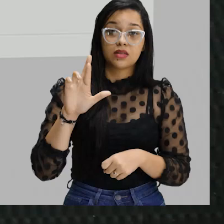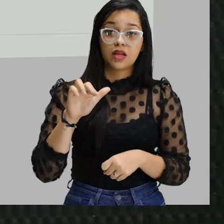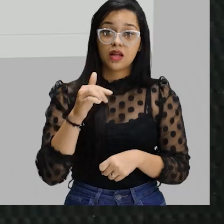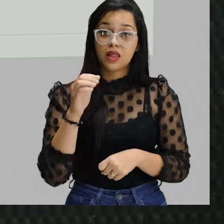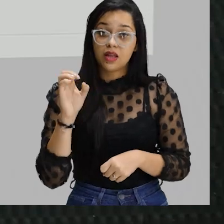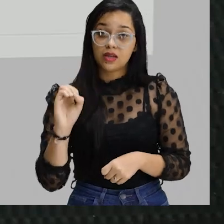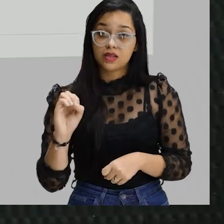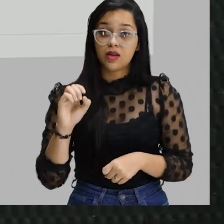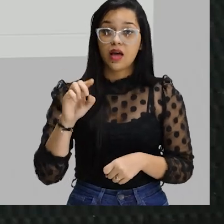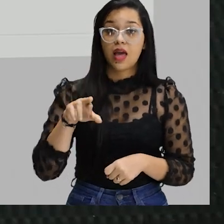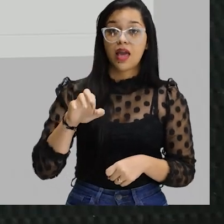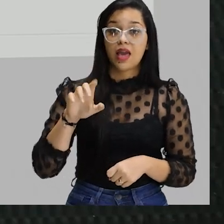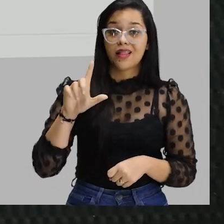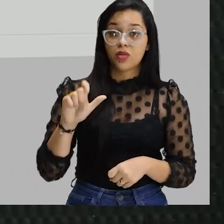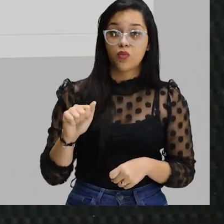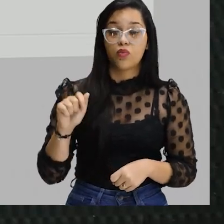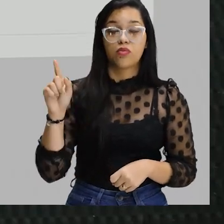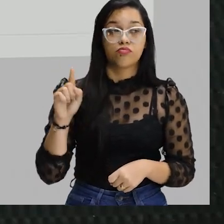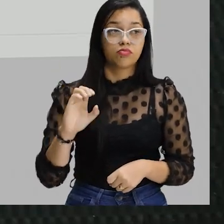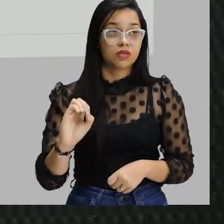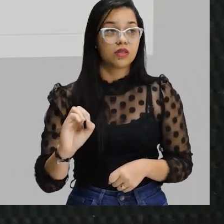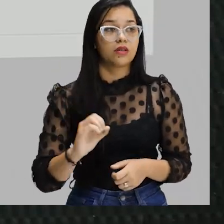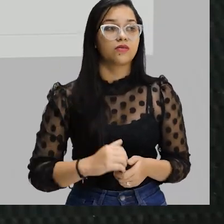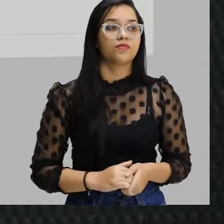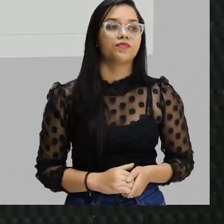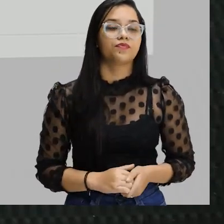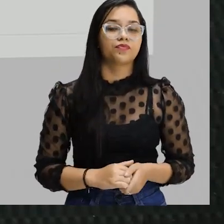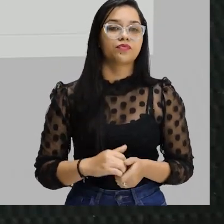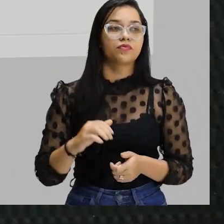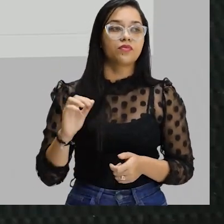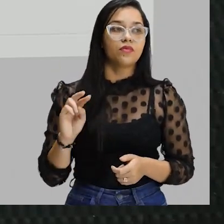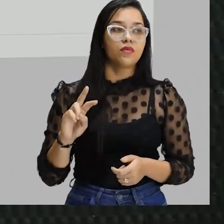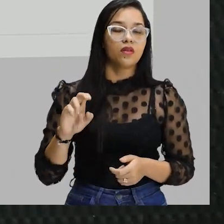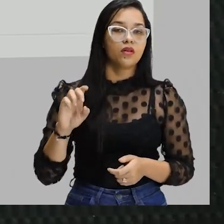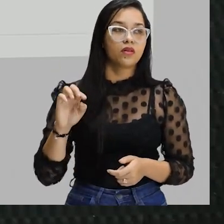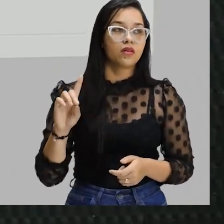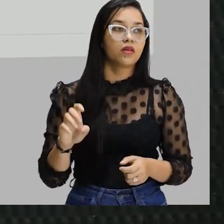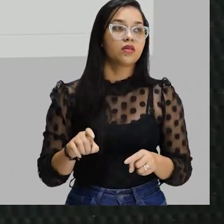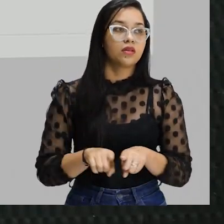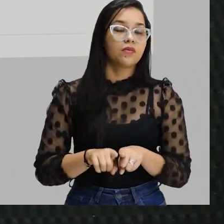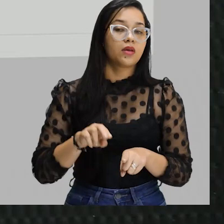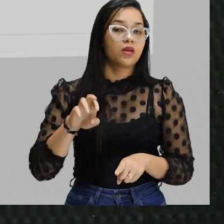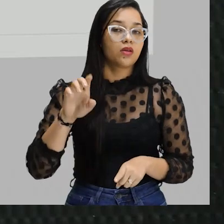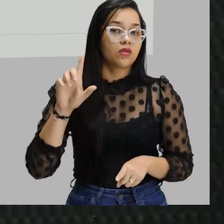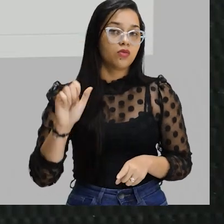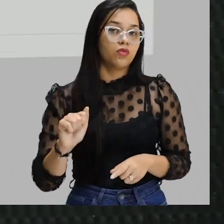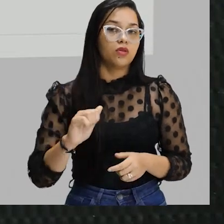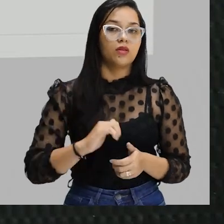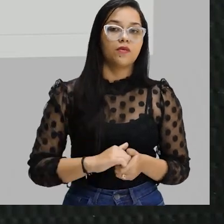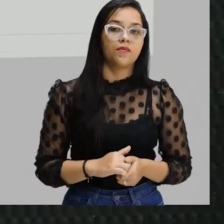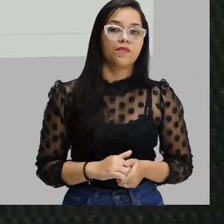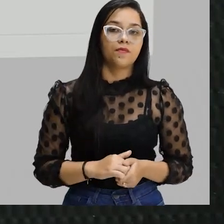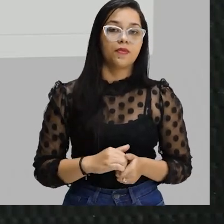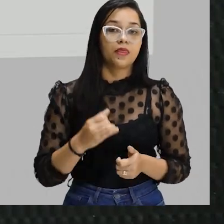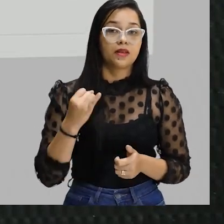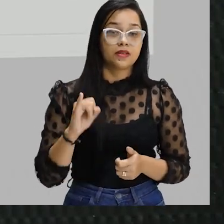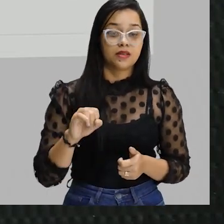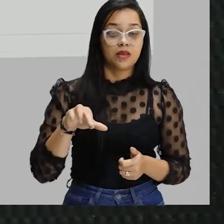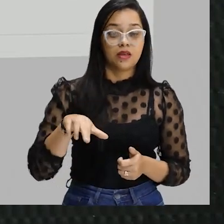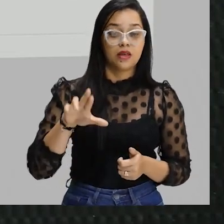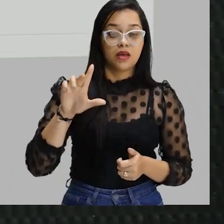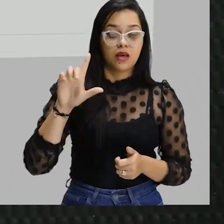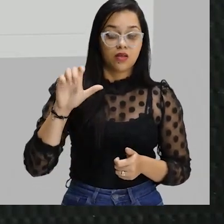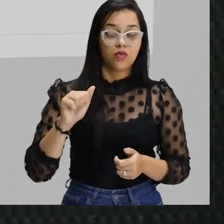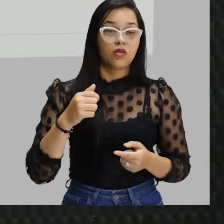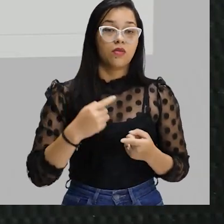ou seja, a aceleração é nula, tá ok? Velocidade constante, aceleração nula. Se a aceleração é